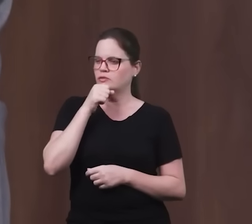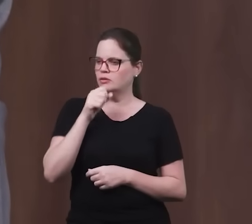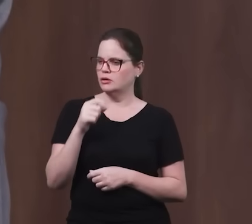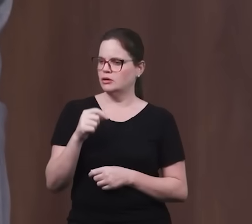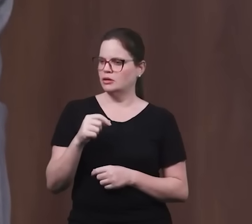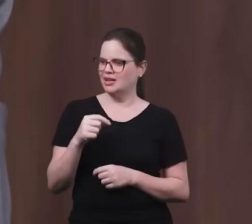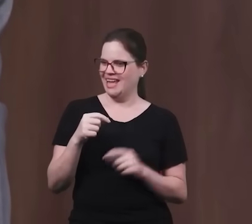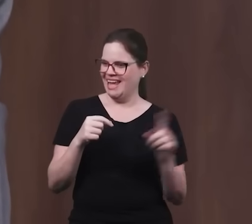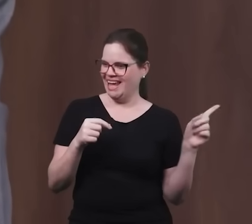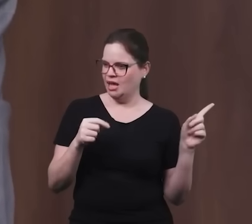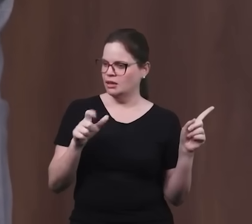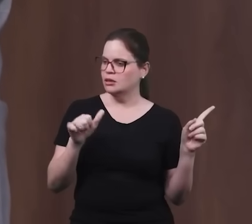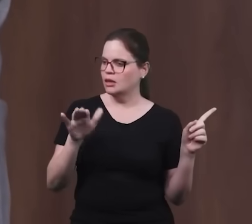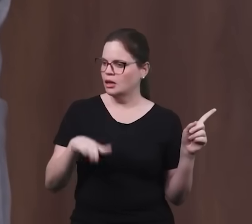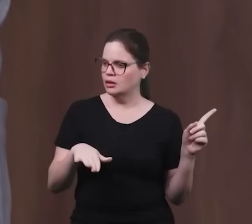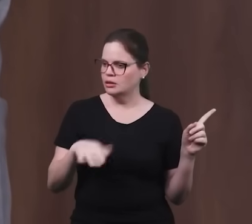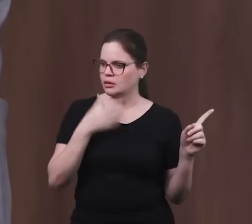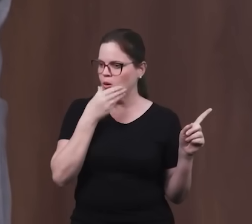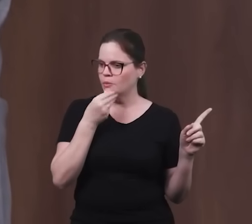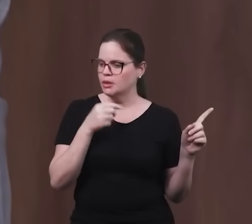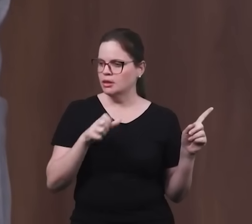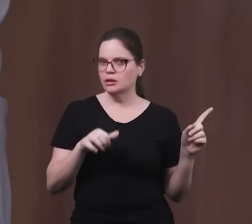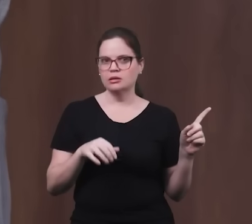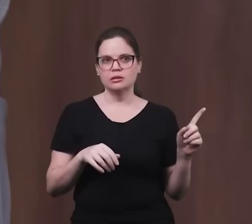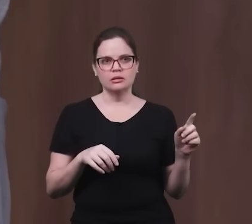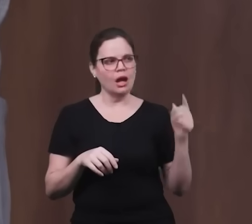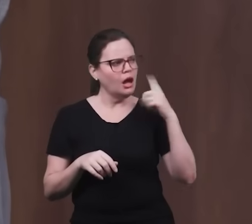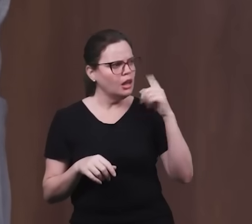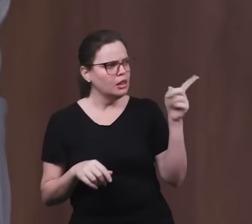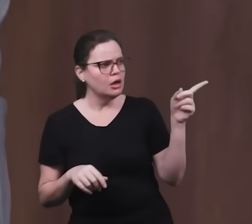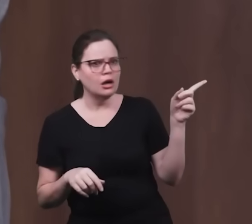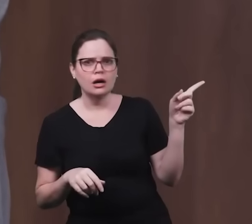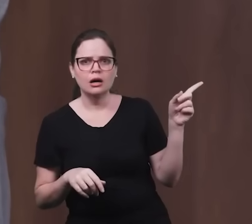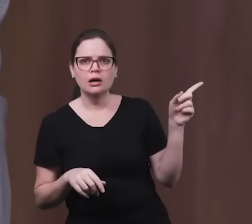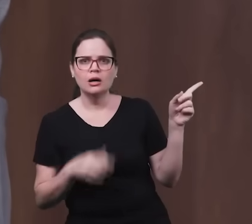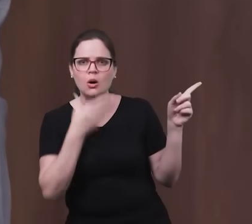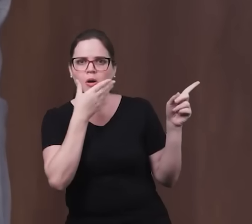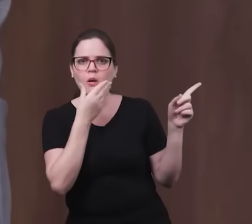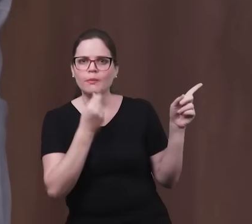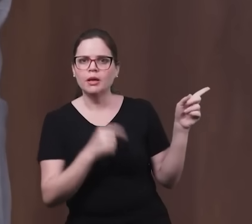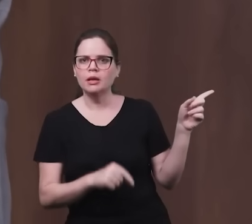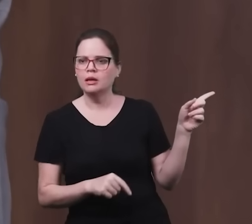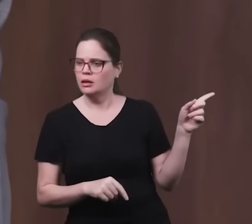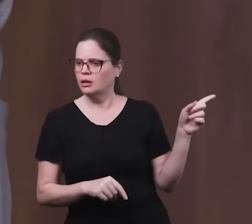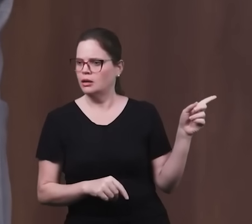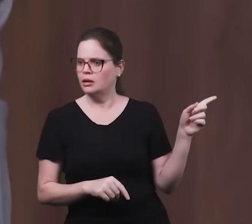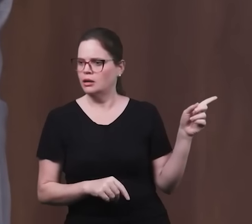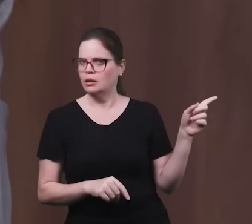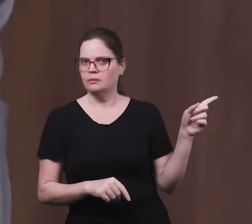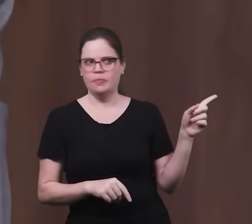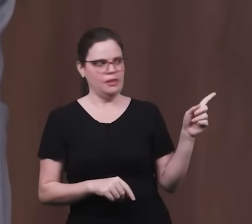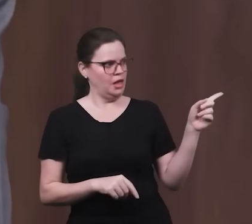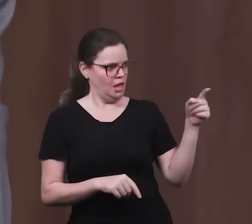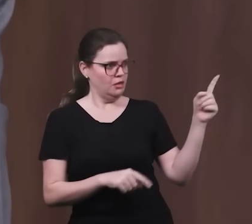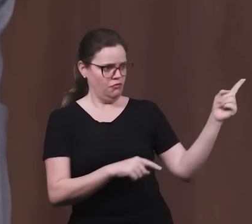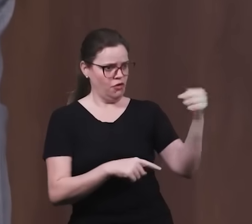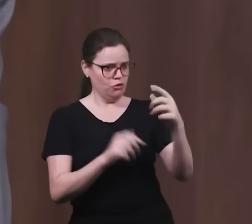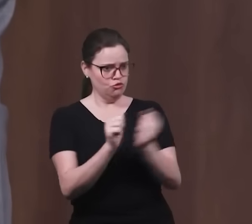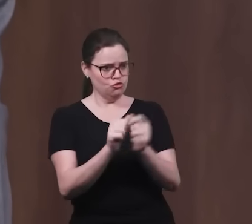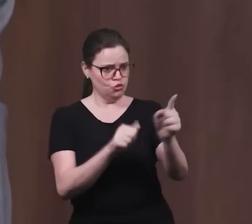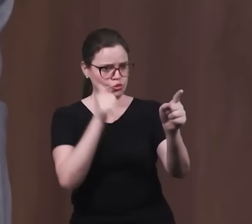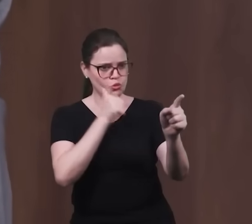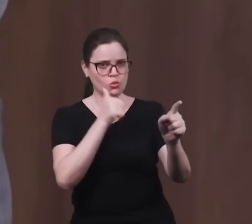que ele, minha filha? Por ele, tá ali, aquele homem ali, ele veio com